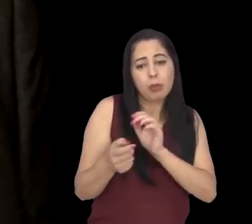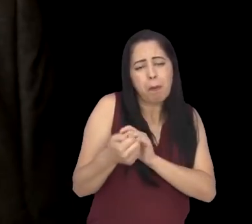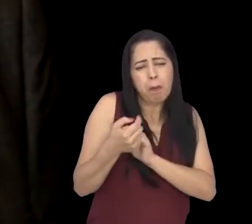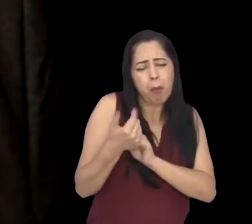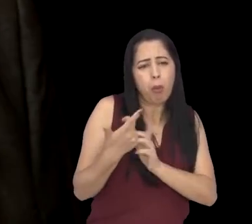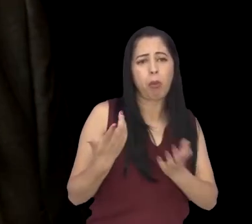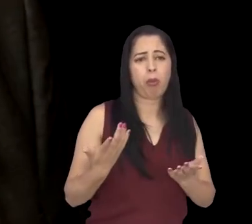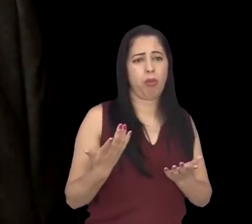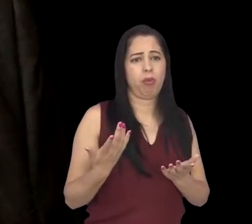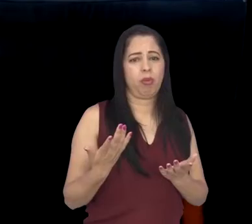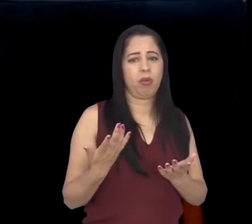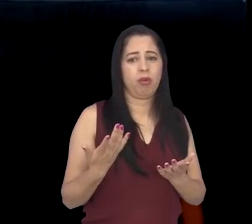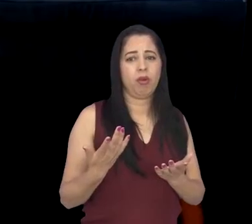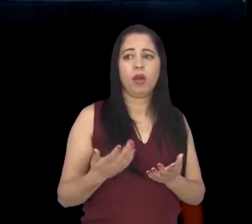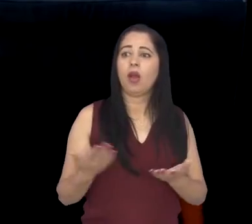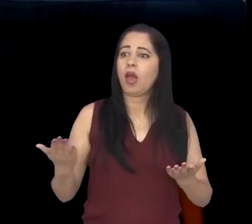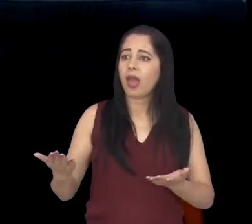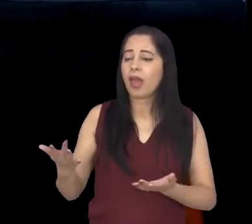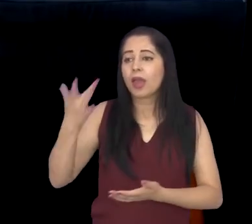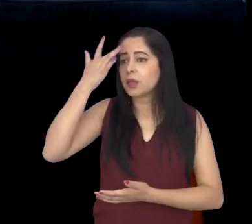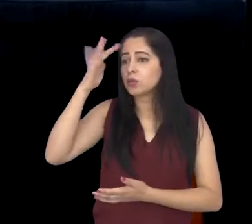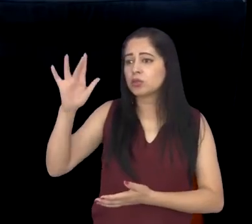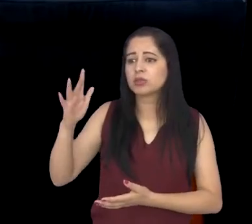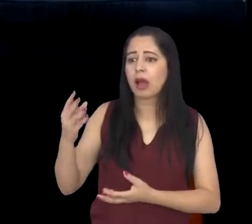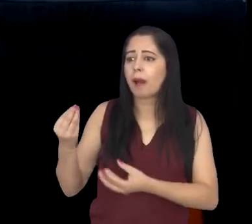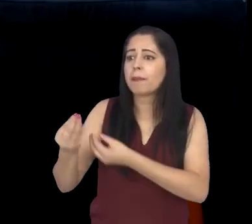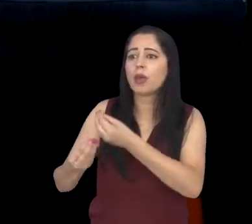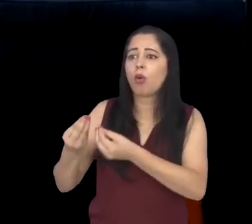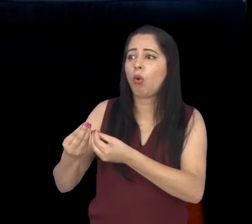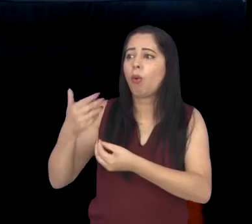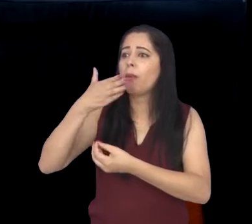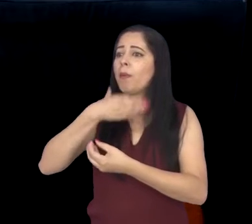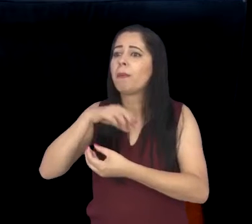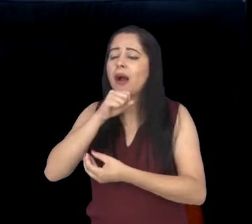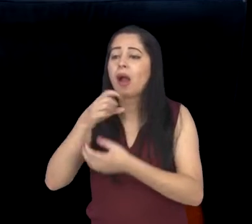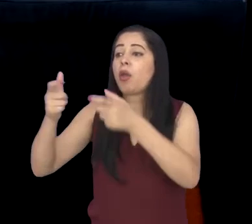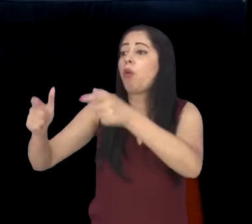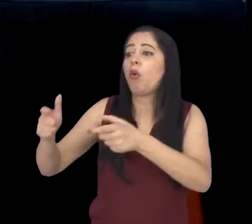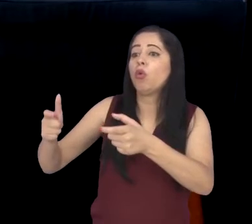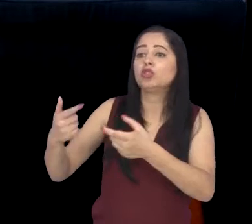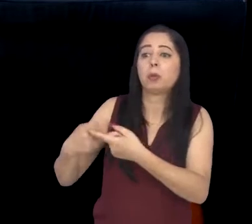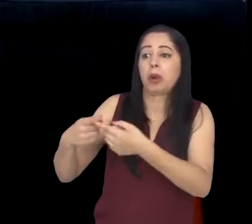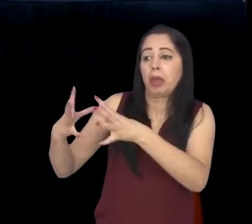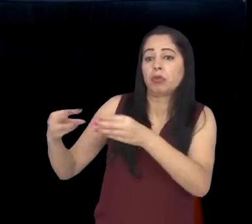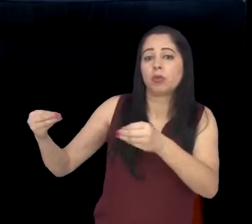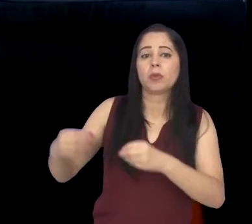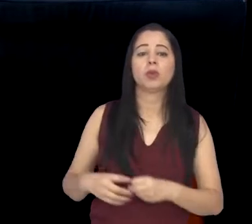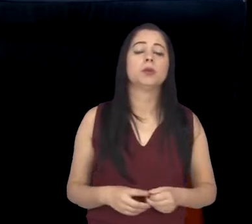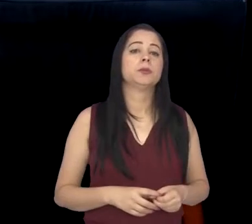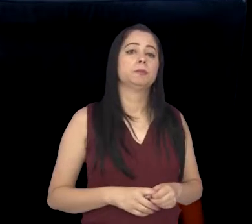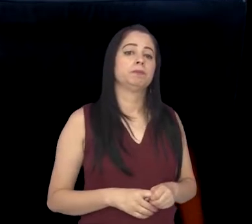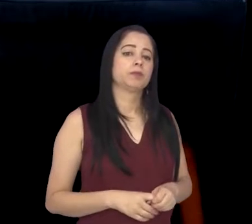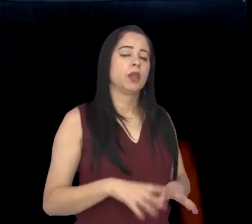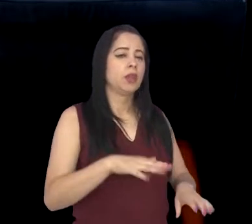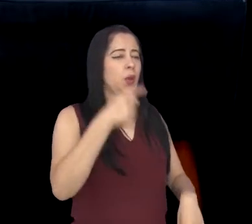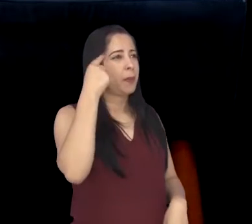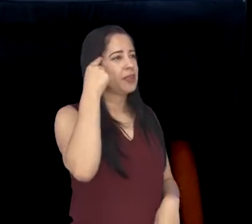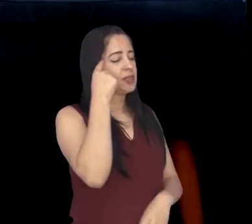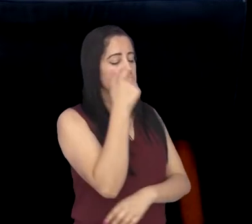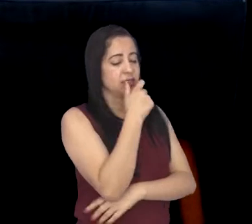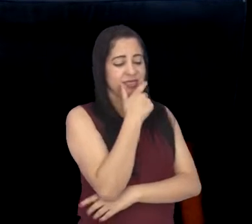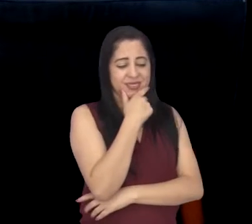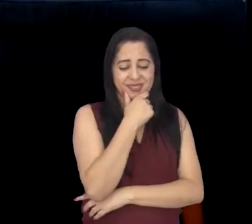falei, meu Deus do céu. E sem saber, né, se vai voltar, quando vai voltar. Fazendo matemática, trabalhando no Banco Itaú. E aí, eu falei, meu Deus do